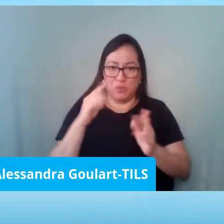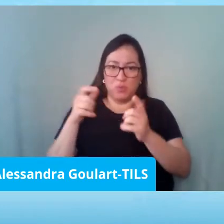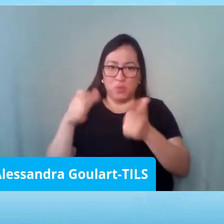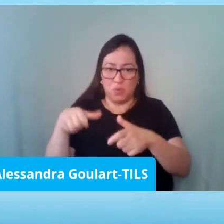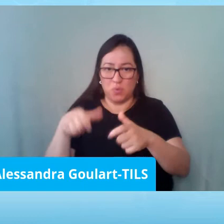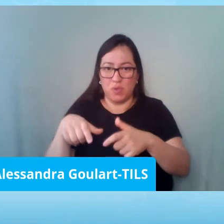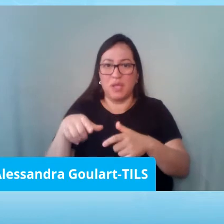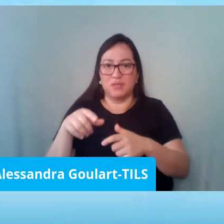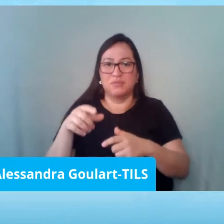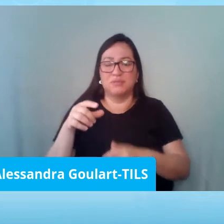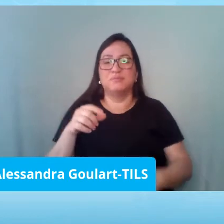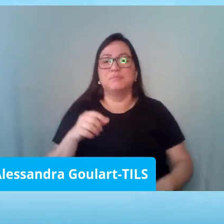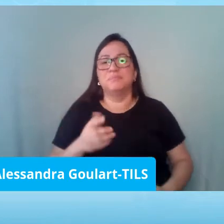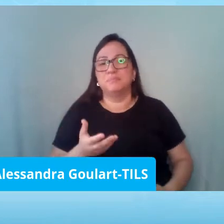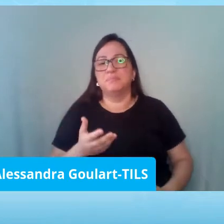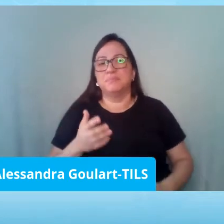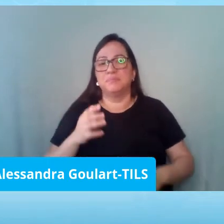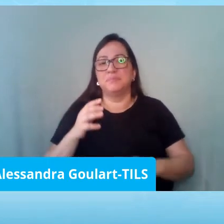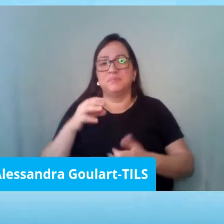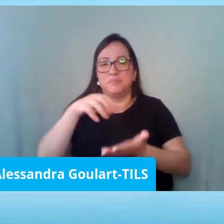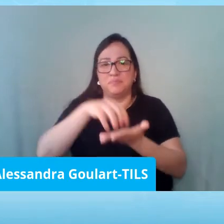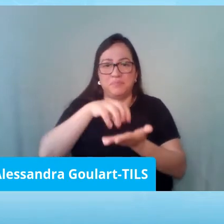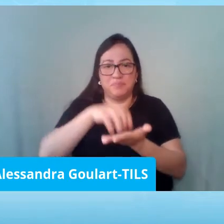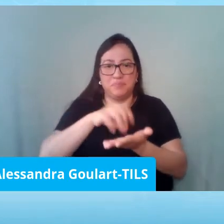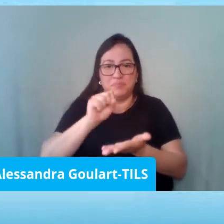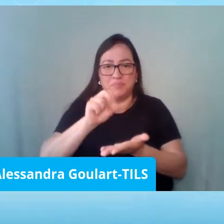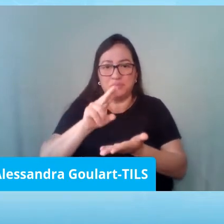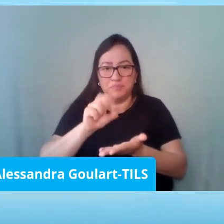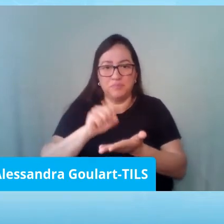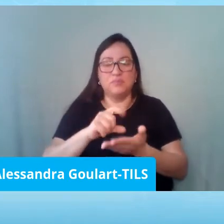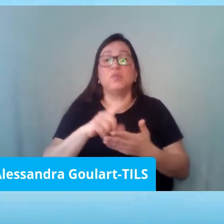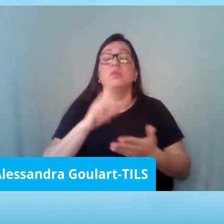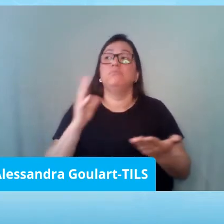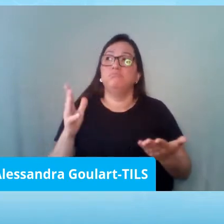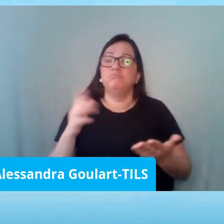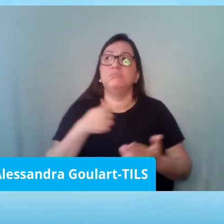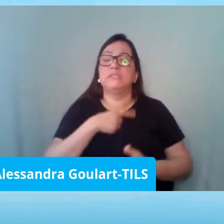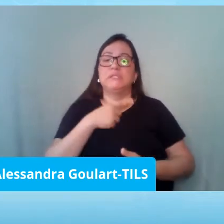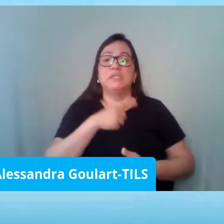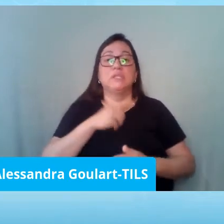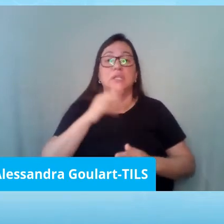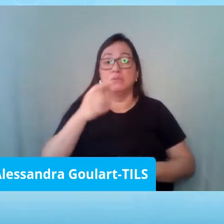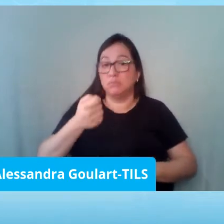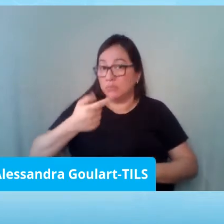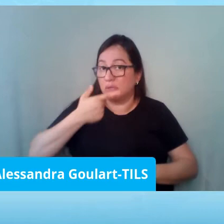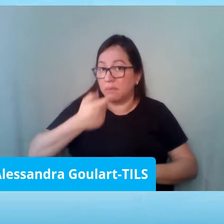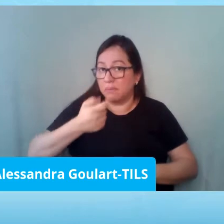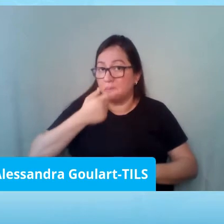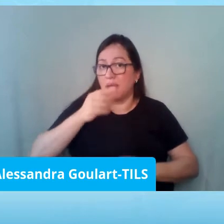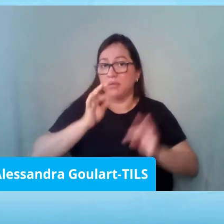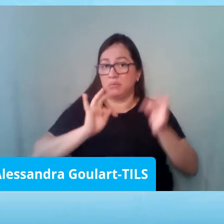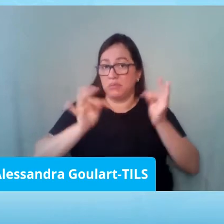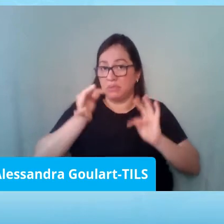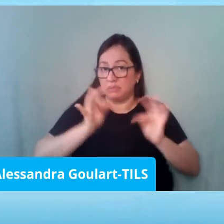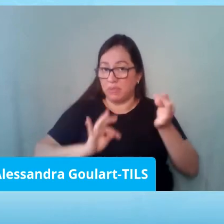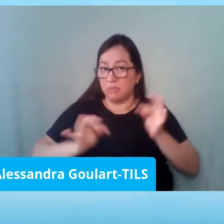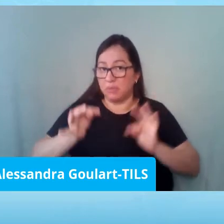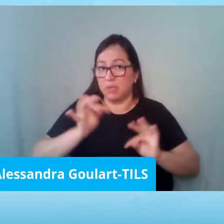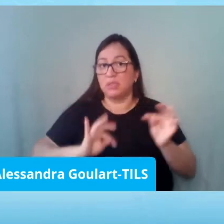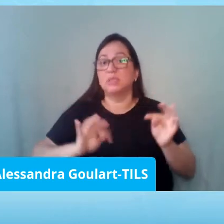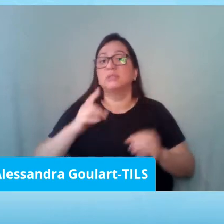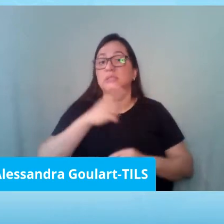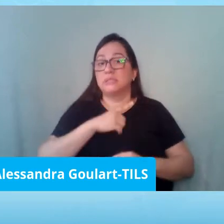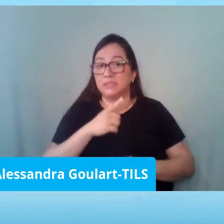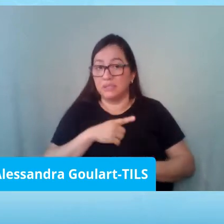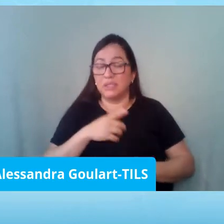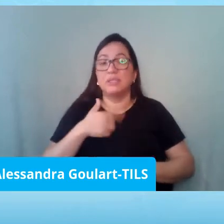saúde, a gente tem tratamento para sífilis na unidade de saúde, a gente tem profilaxia, tem medicamento para essa mãe tomar